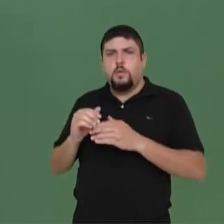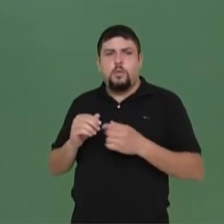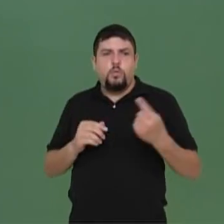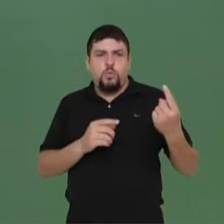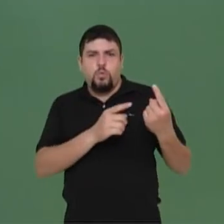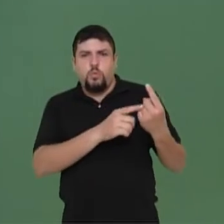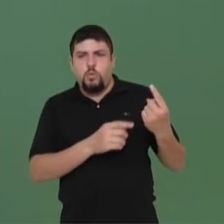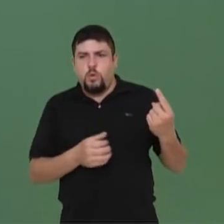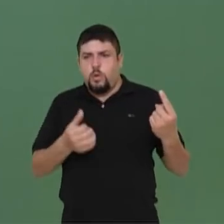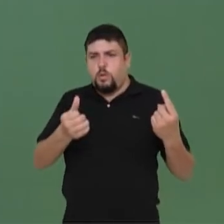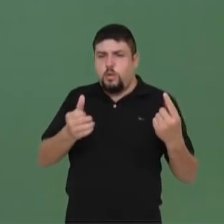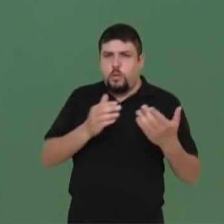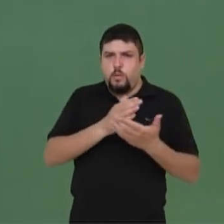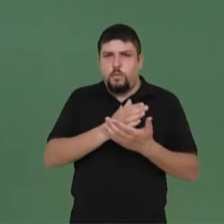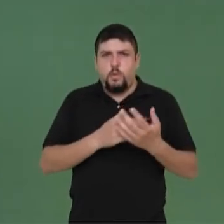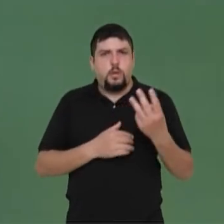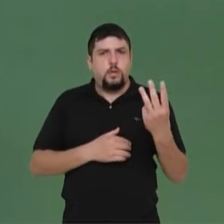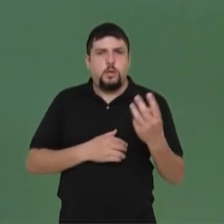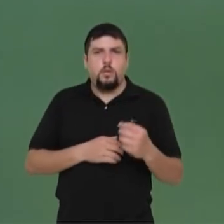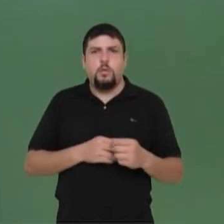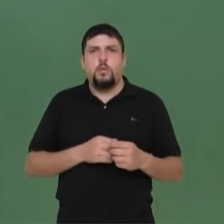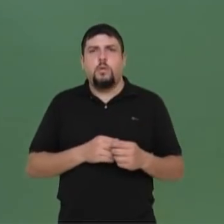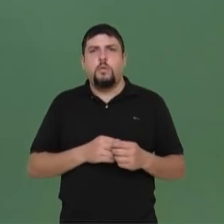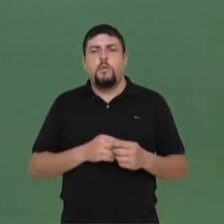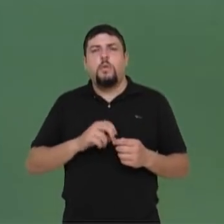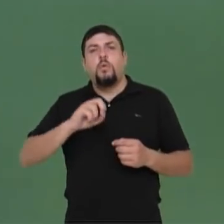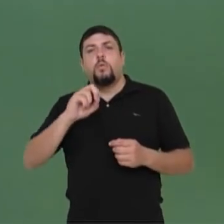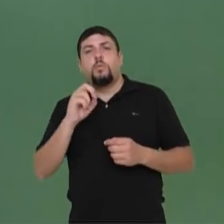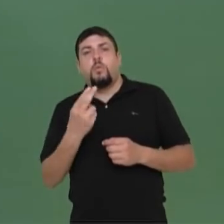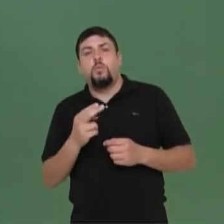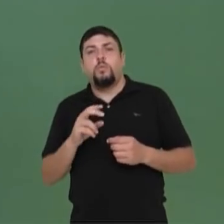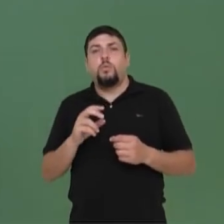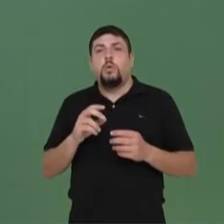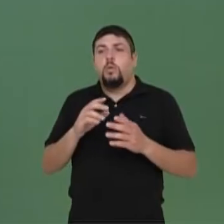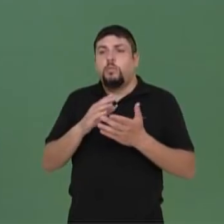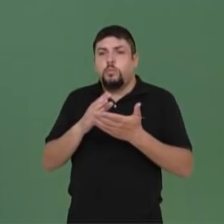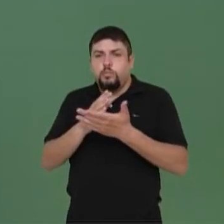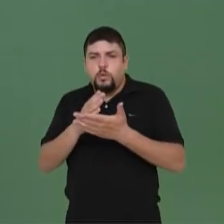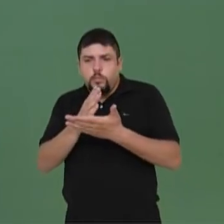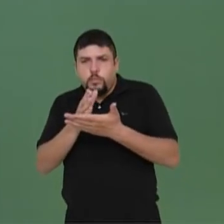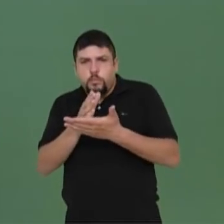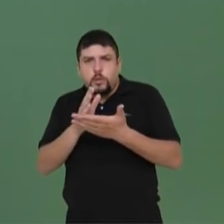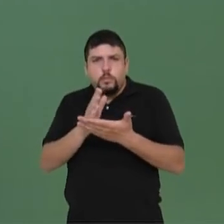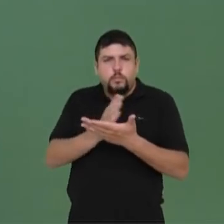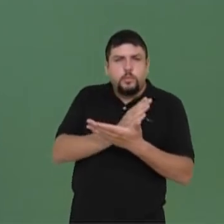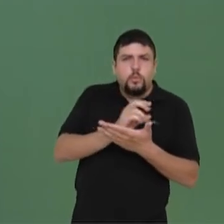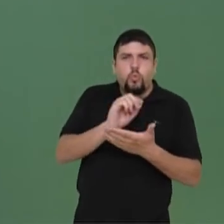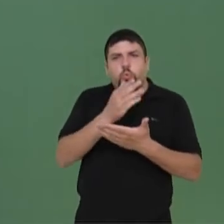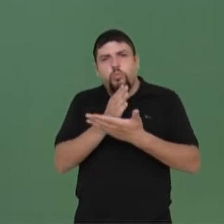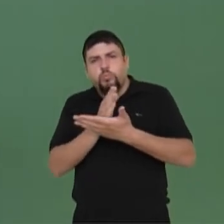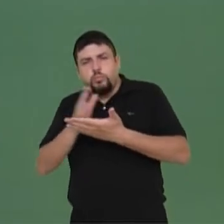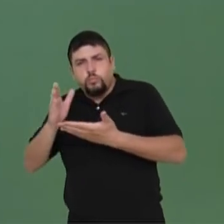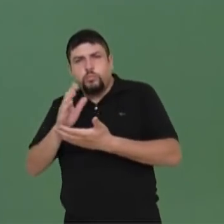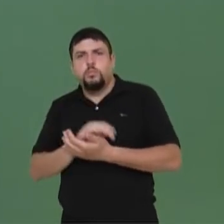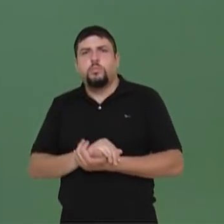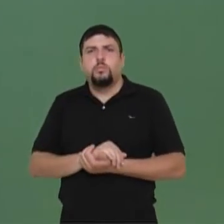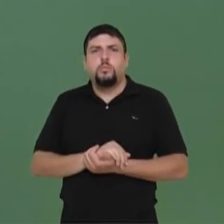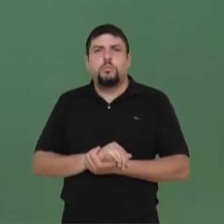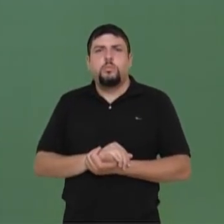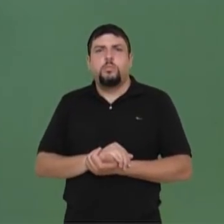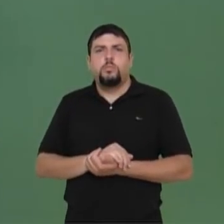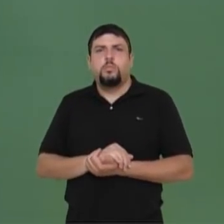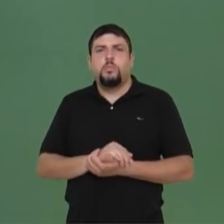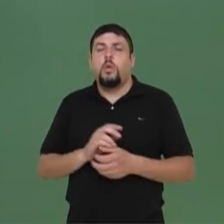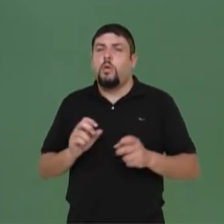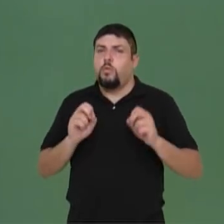seria 3, né? Ou um pouquinho mais para cima da média, ou da metade, ou um pouquinho mais para baixo da metade. Tá bom? Então,